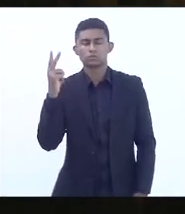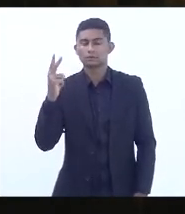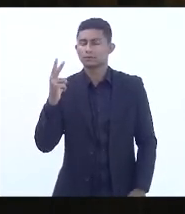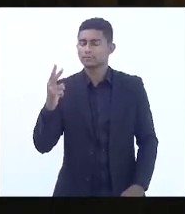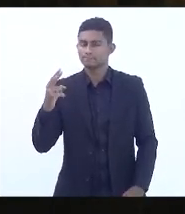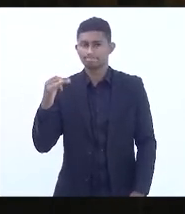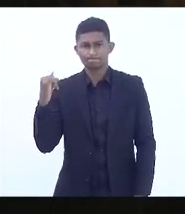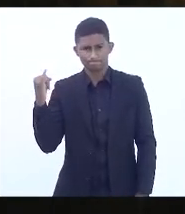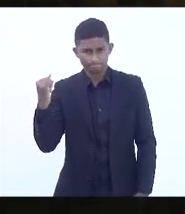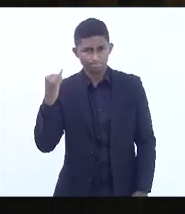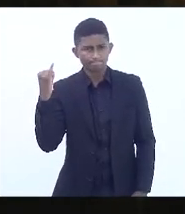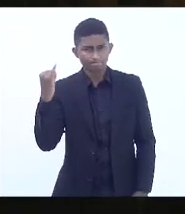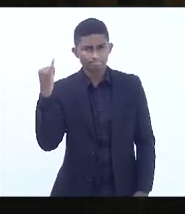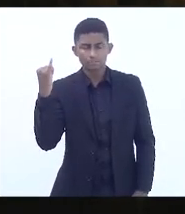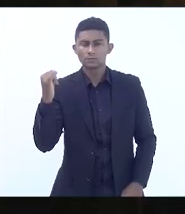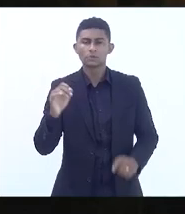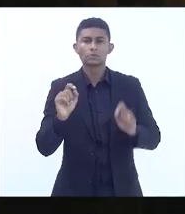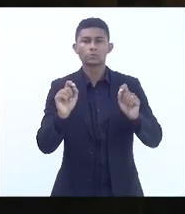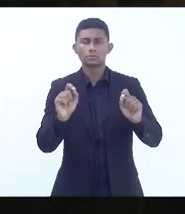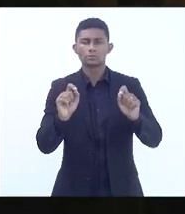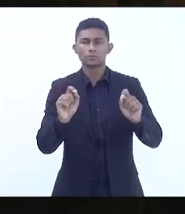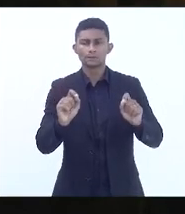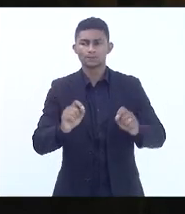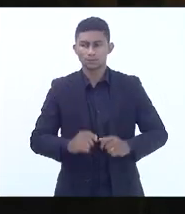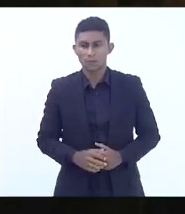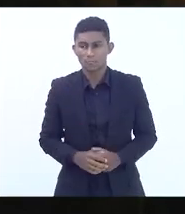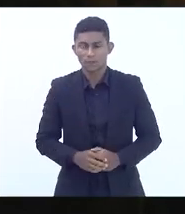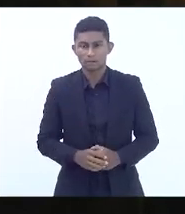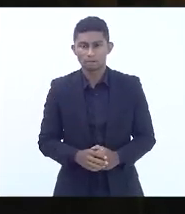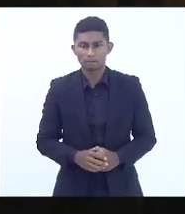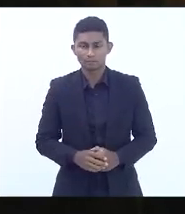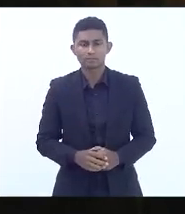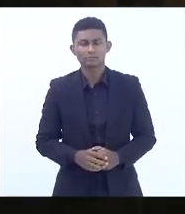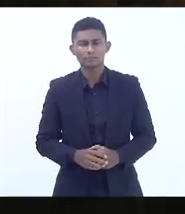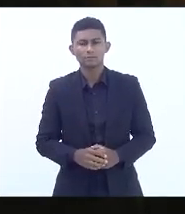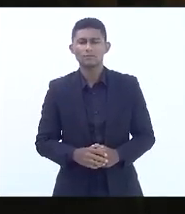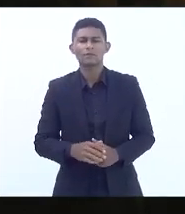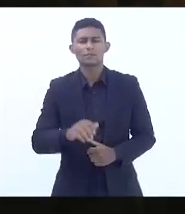intangível, que foi a assunção